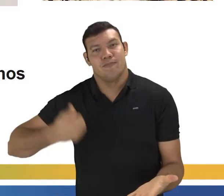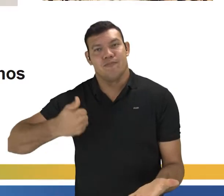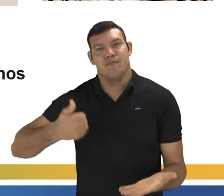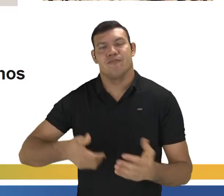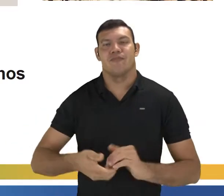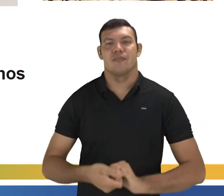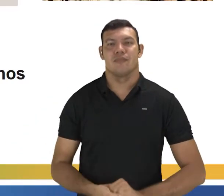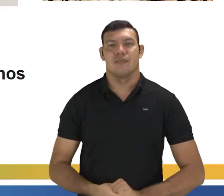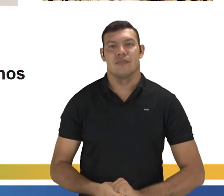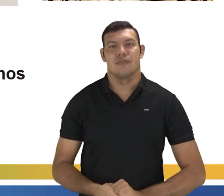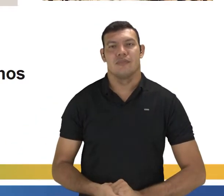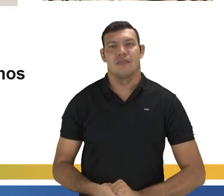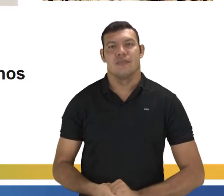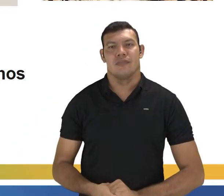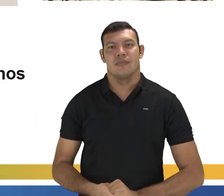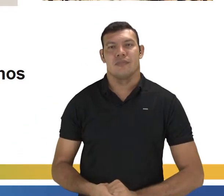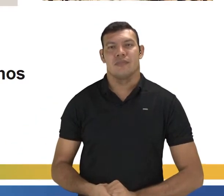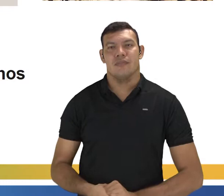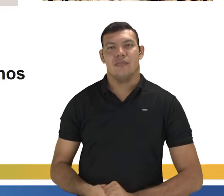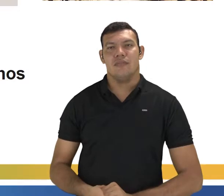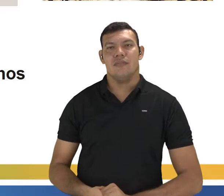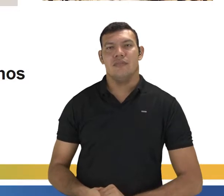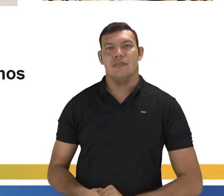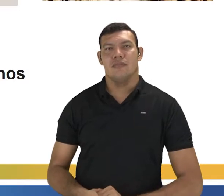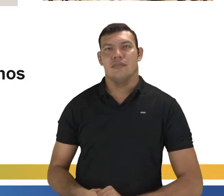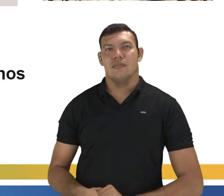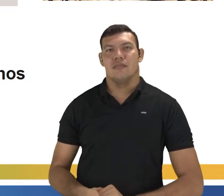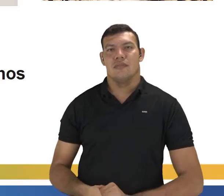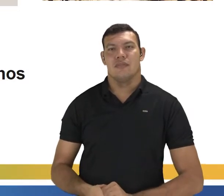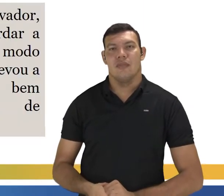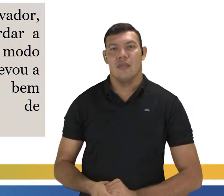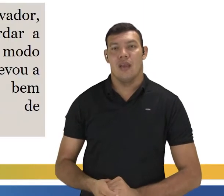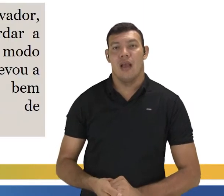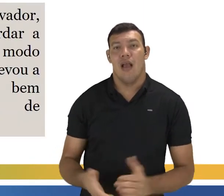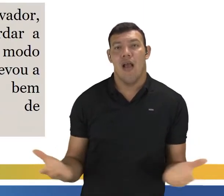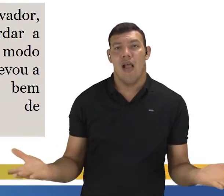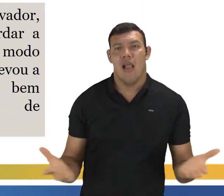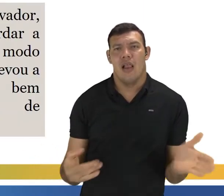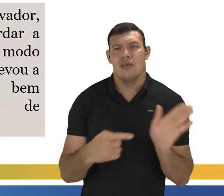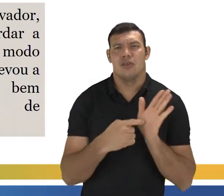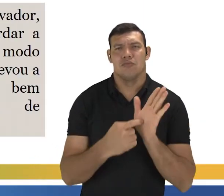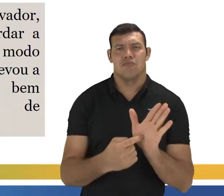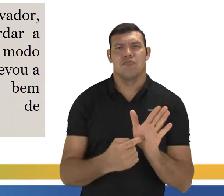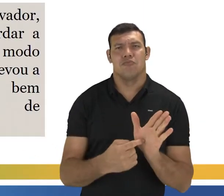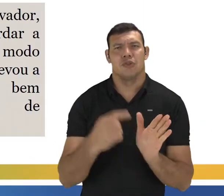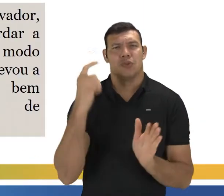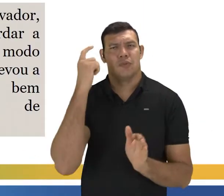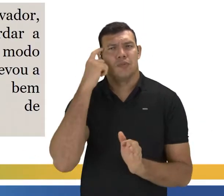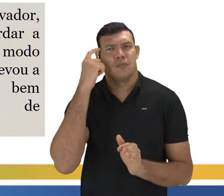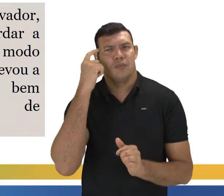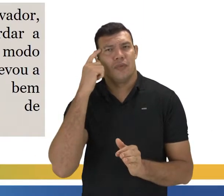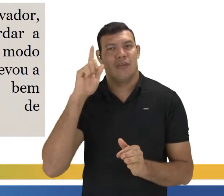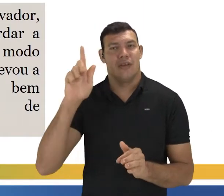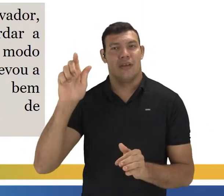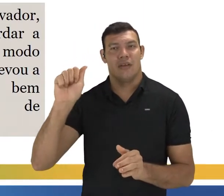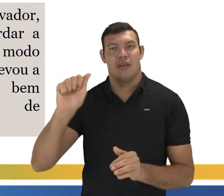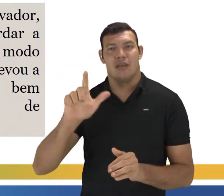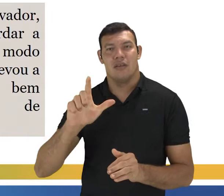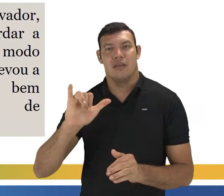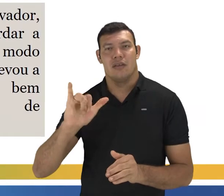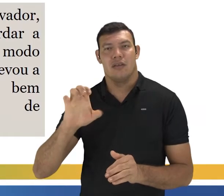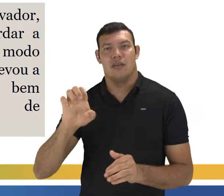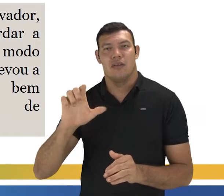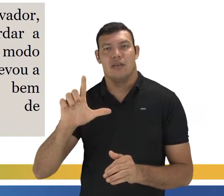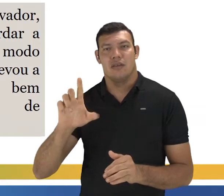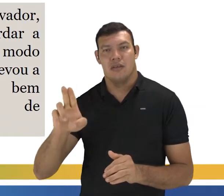de menor massa ah tá então vamos ver o que que pensava galileu galilei com relação a isso pensamento de galileu era